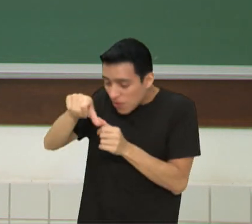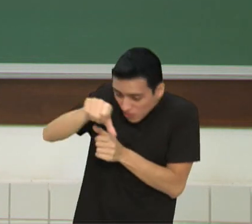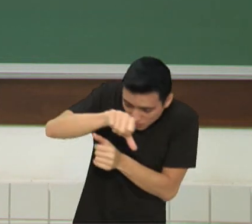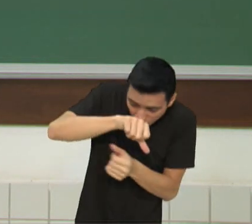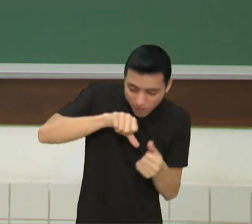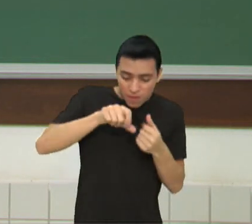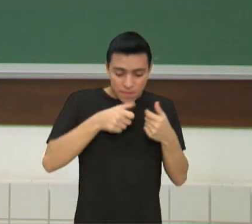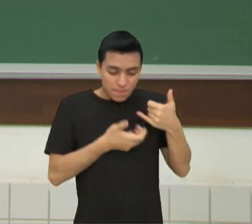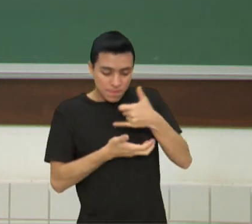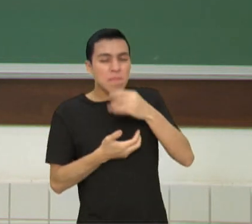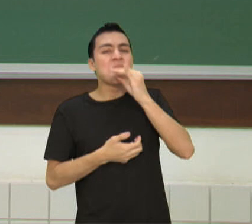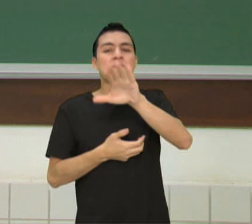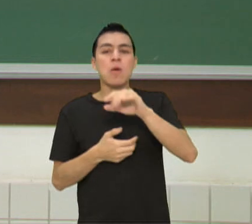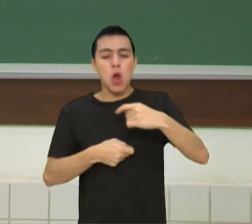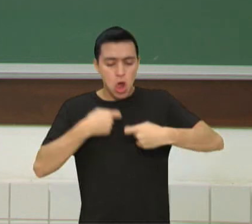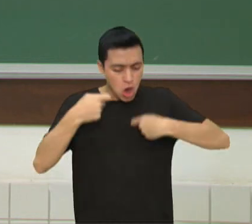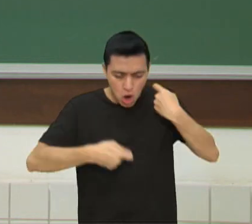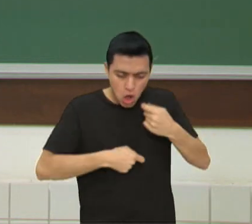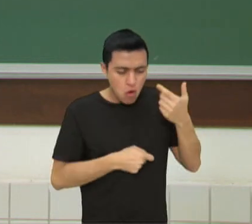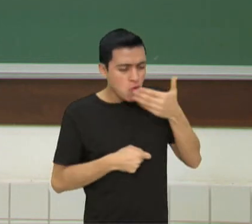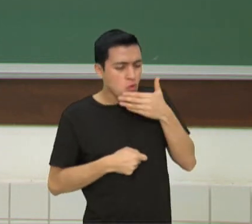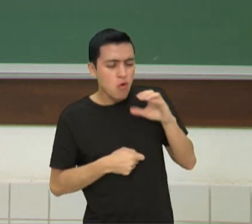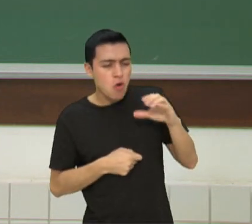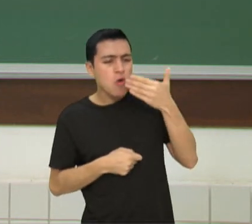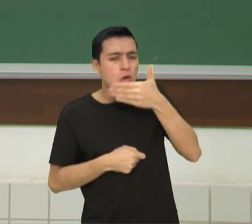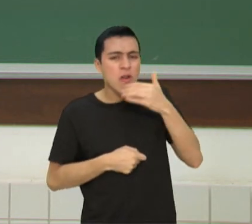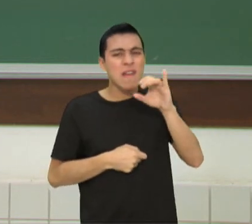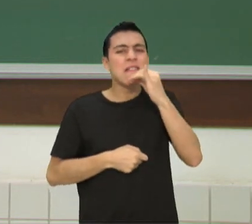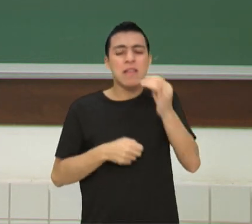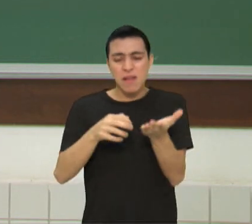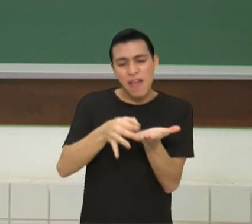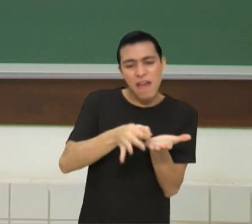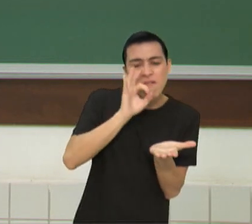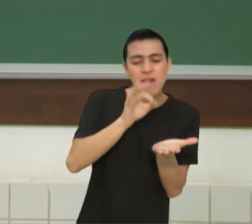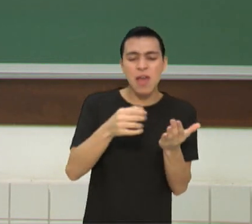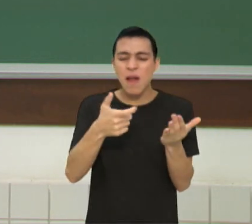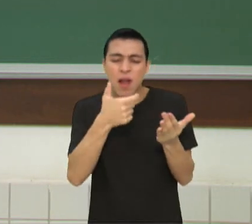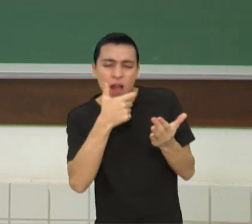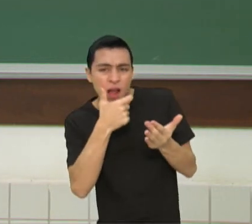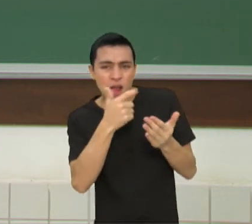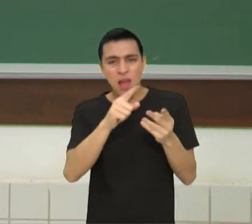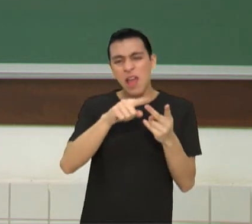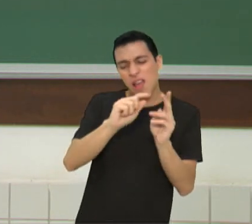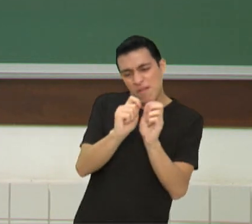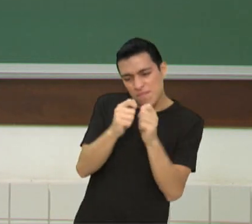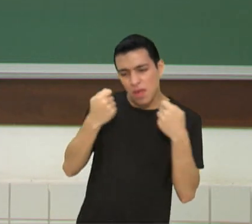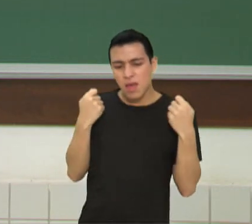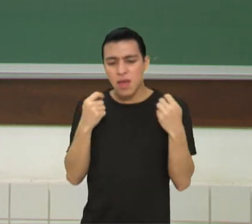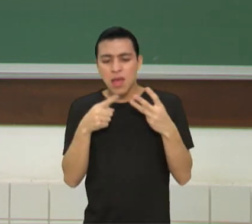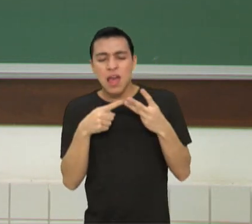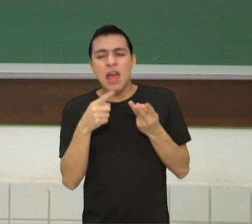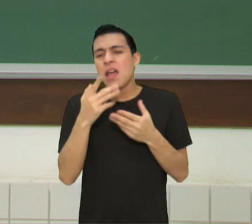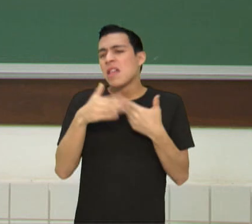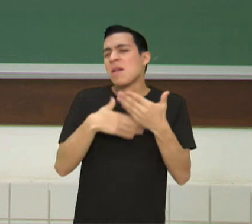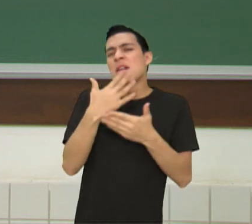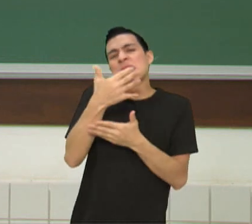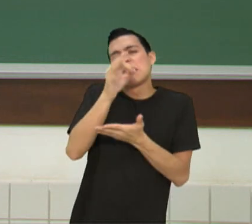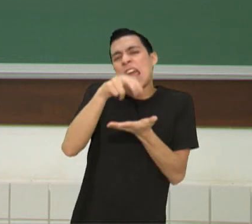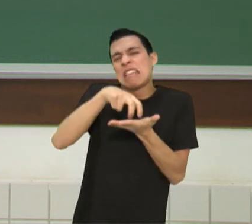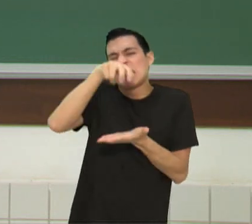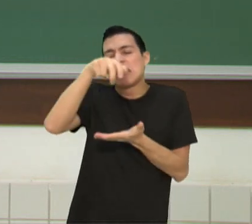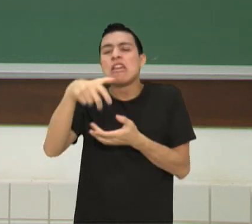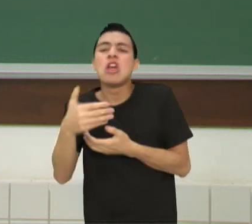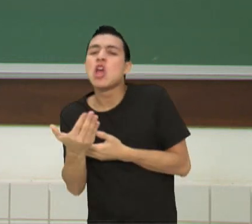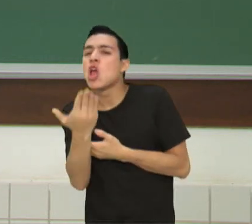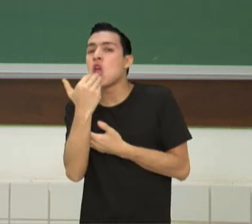você ingere muito carboidrato, então você toma café da manhã comendo bolacha ou biscoito, pão, no meio da manhã você